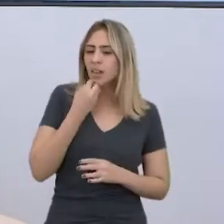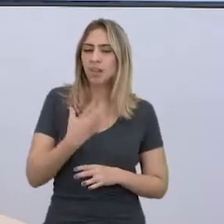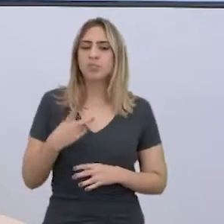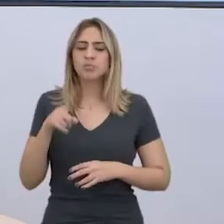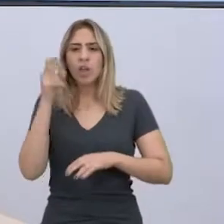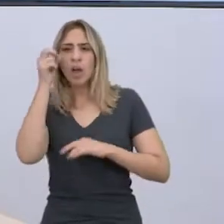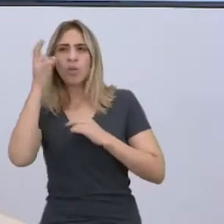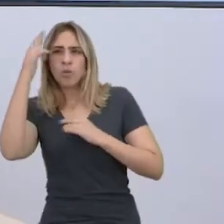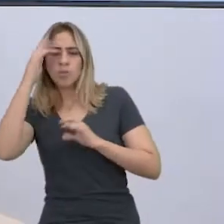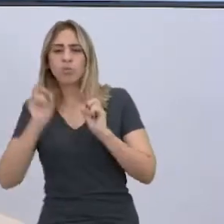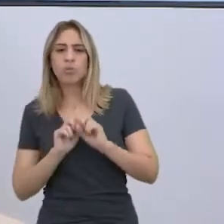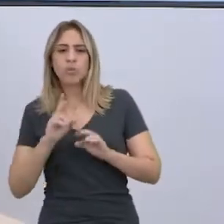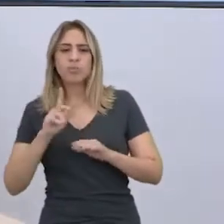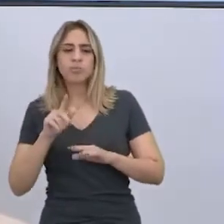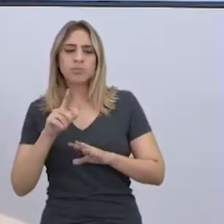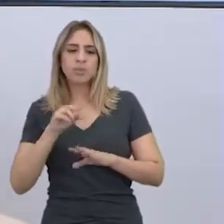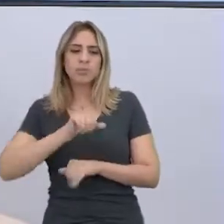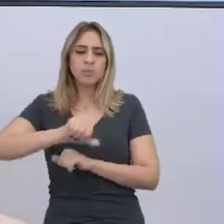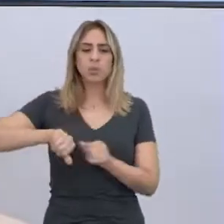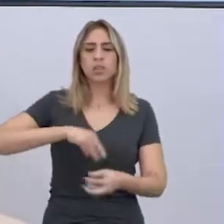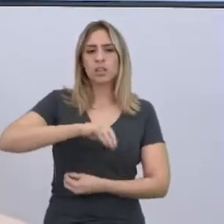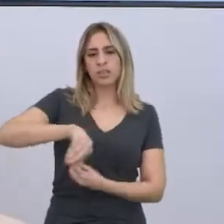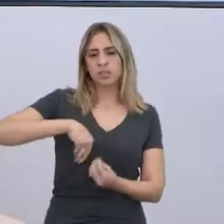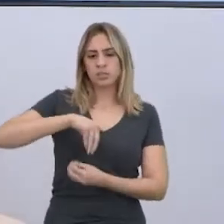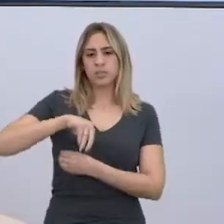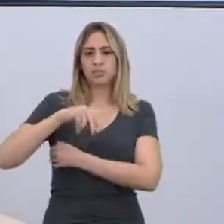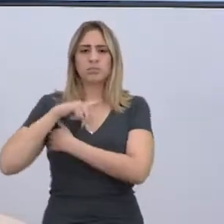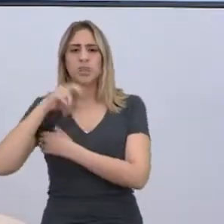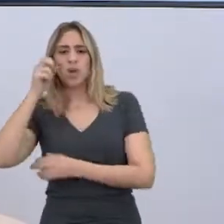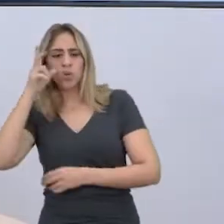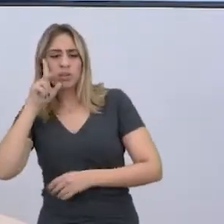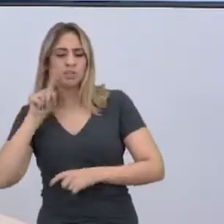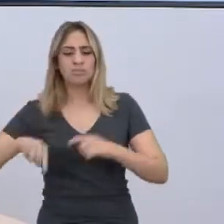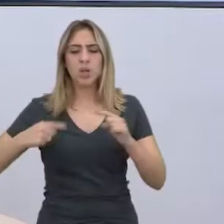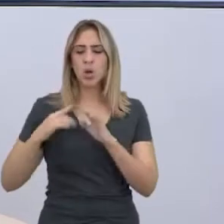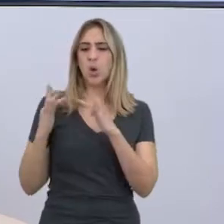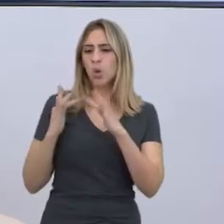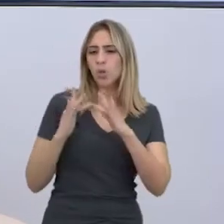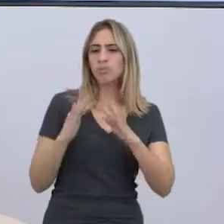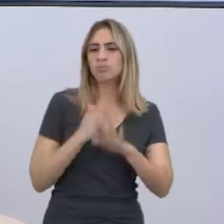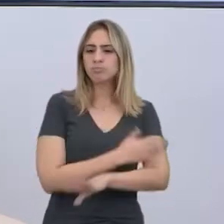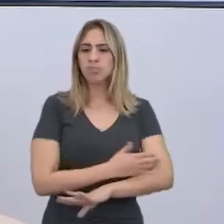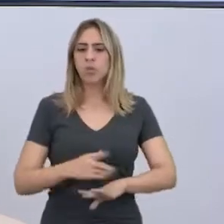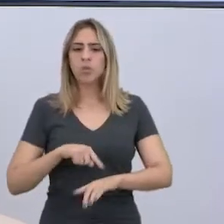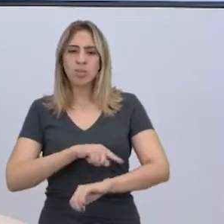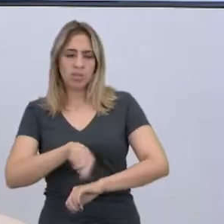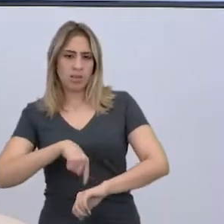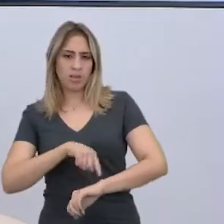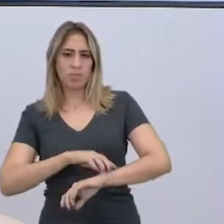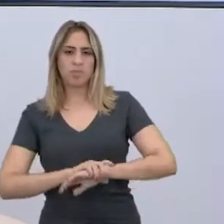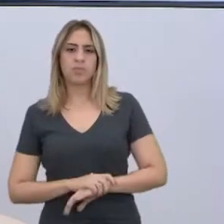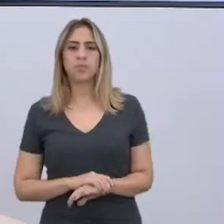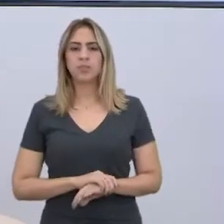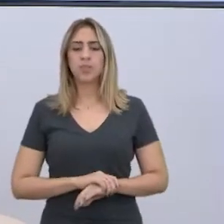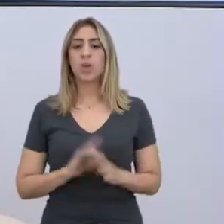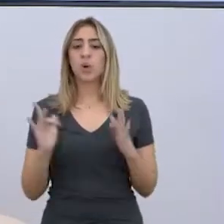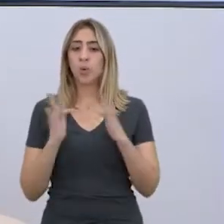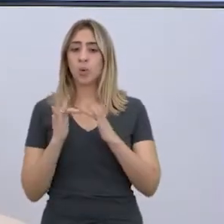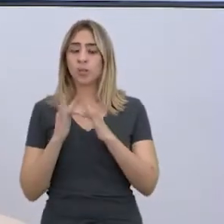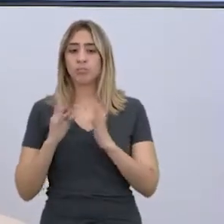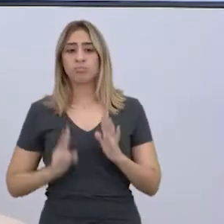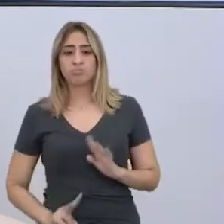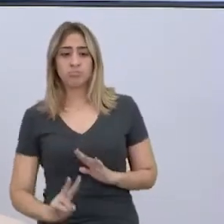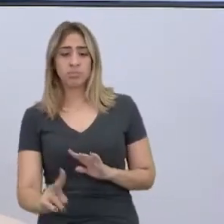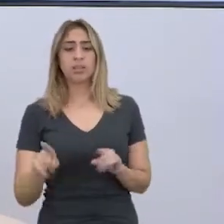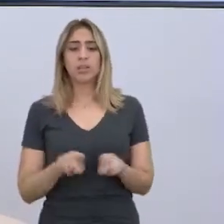de aculturação e assimilação, que é o quê? Duas culturas entrando em contato durante um tempo, né? Um contato direto e contínuo,